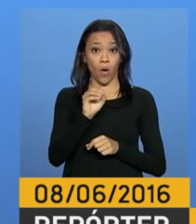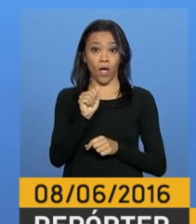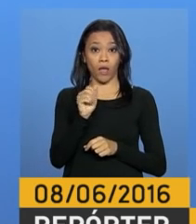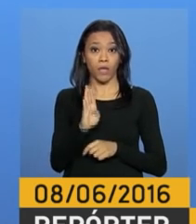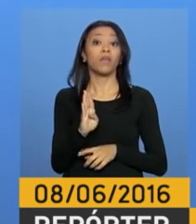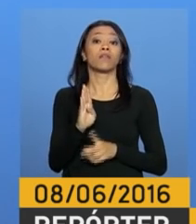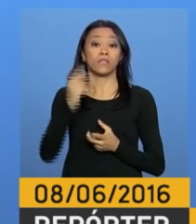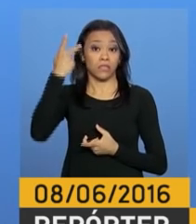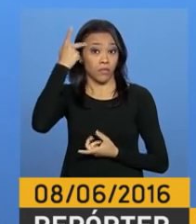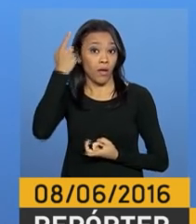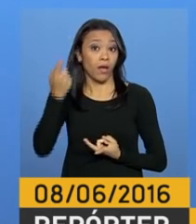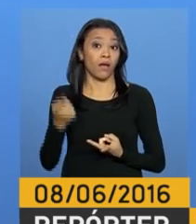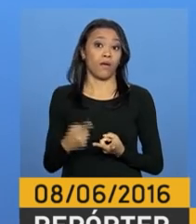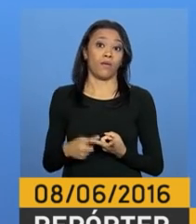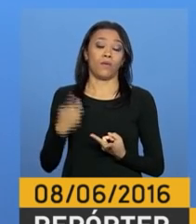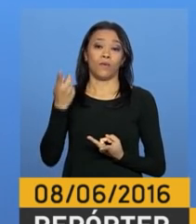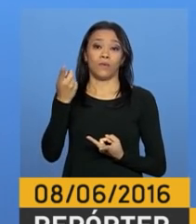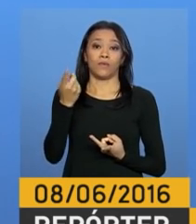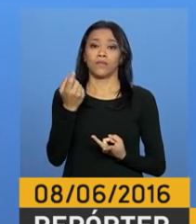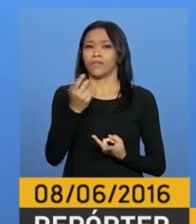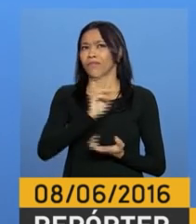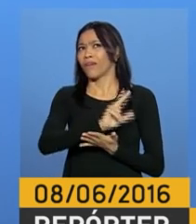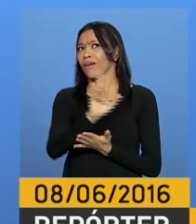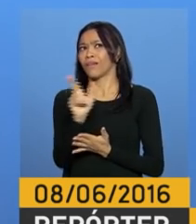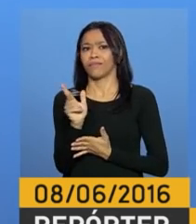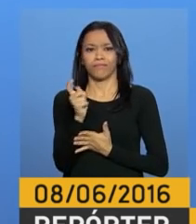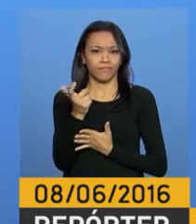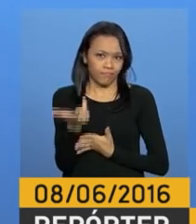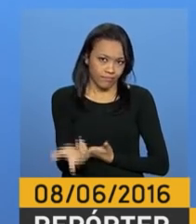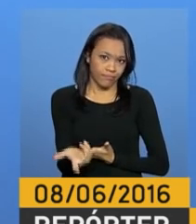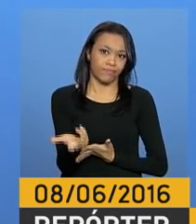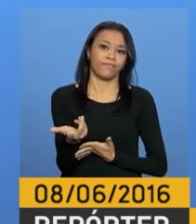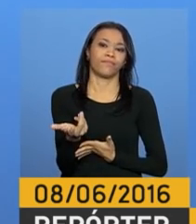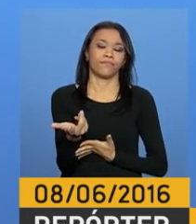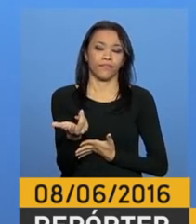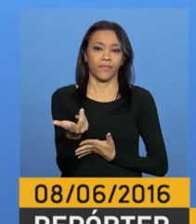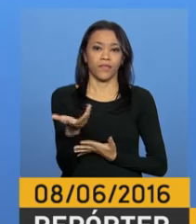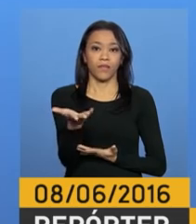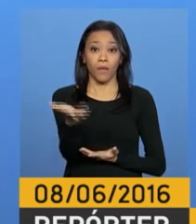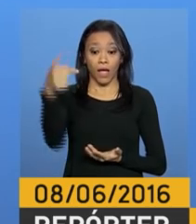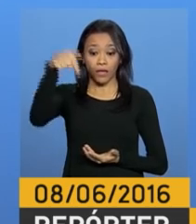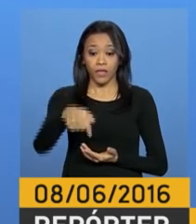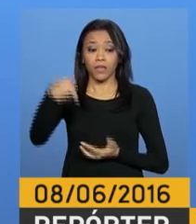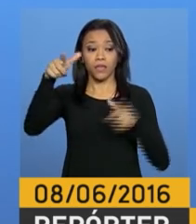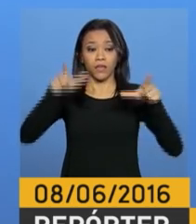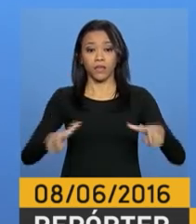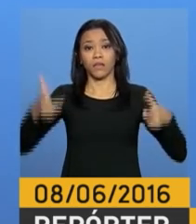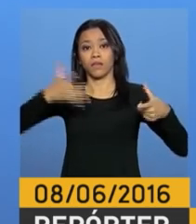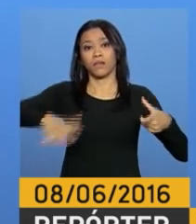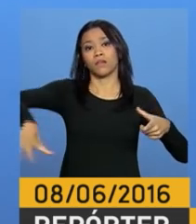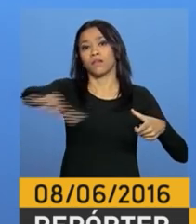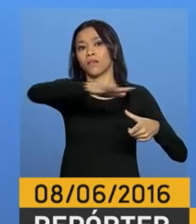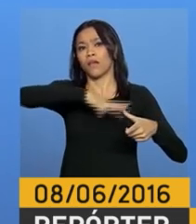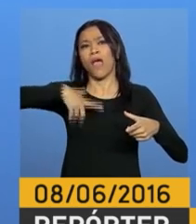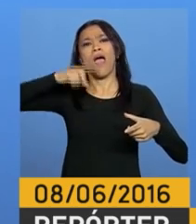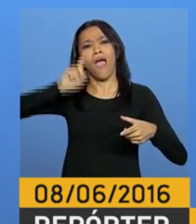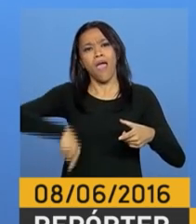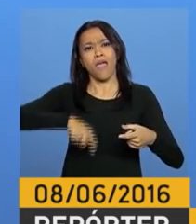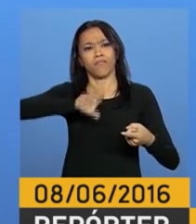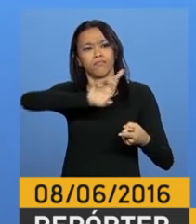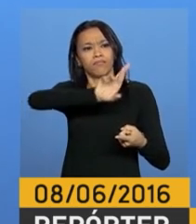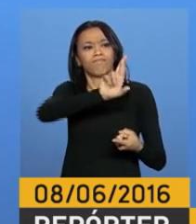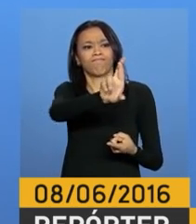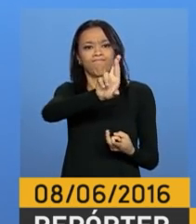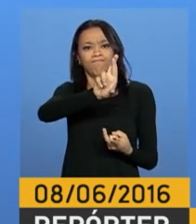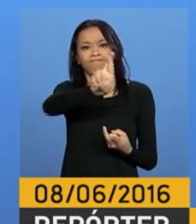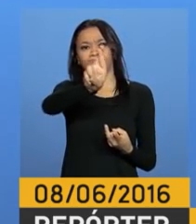do Paraná OAB Nacional enfim aqui senhor presidente é uma representação de